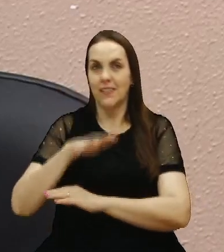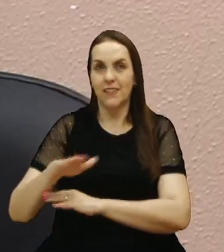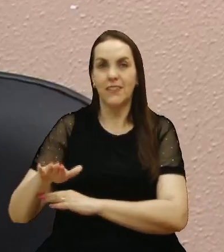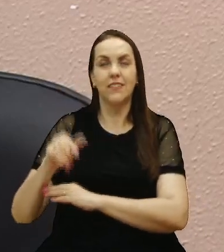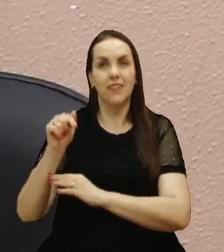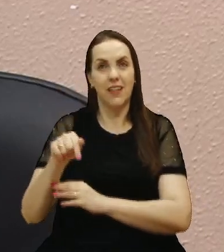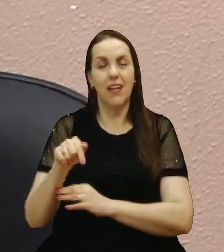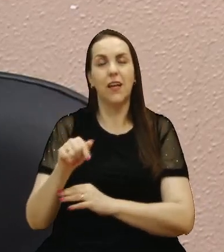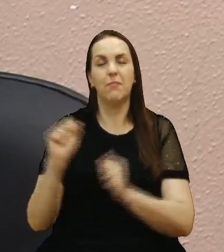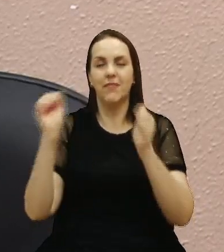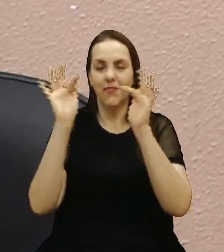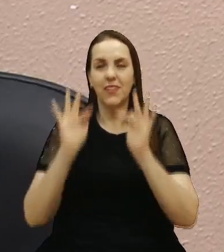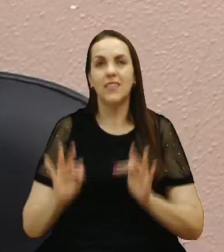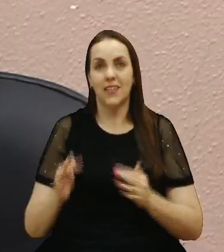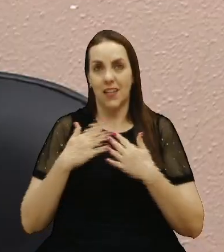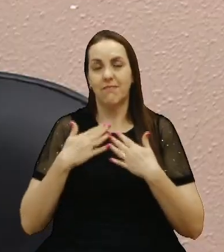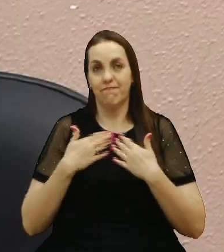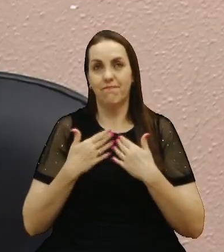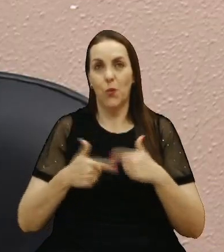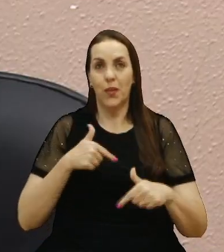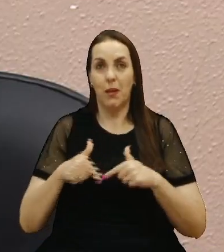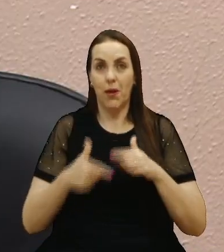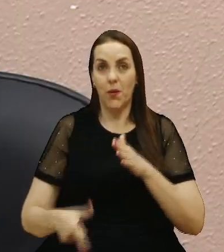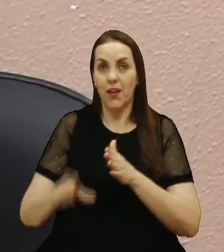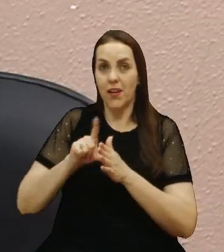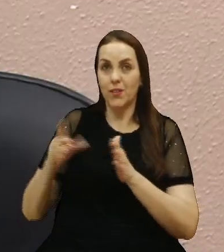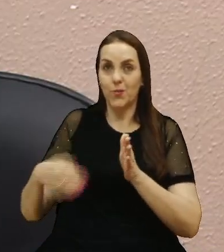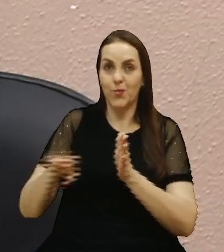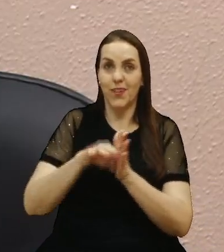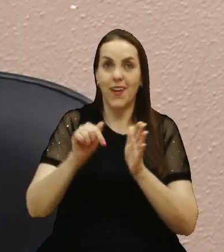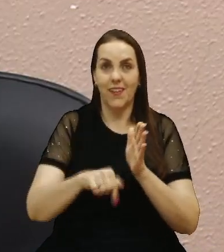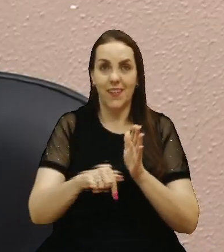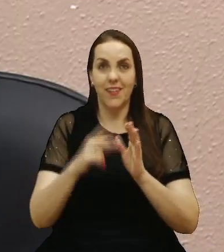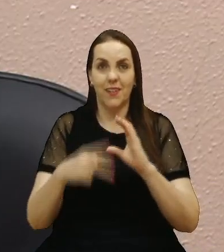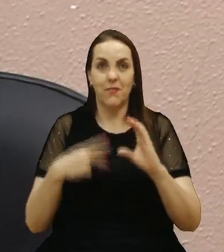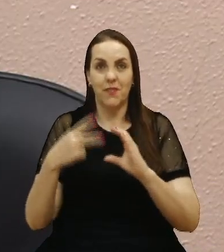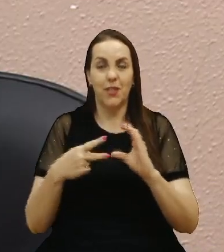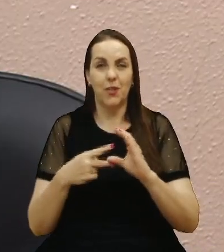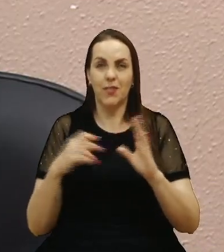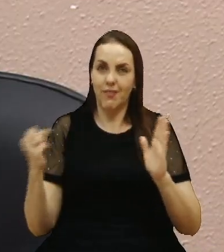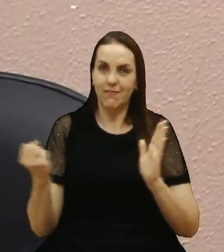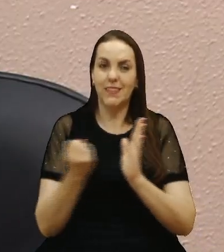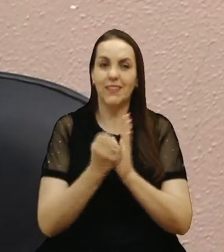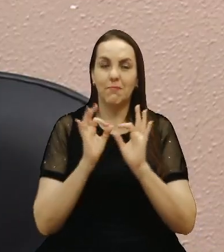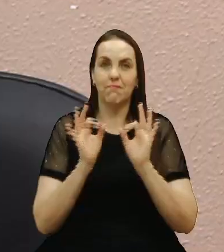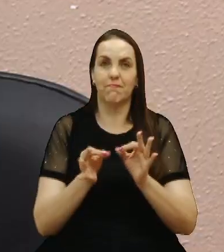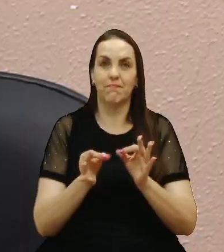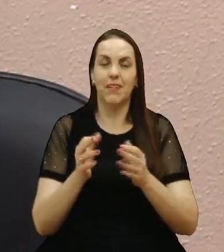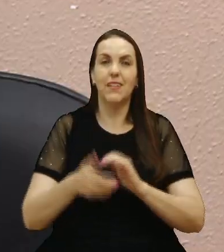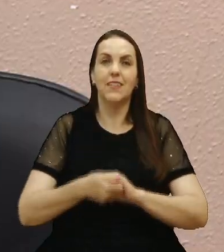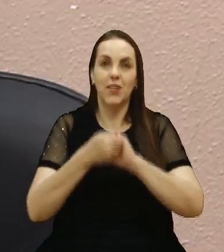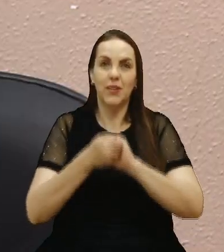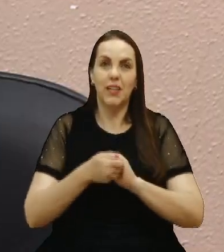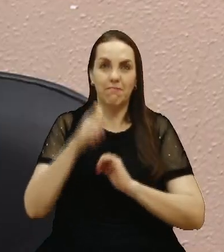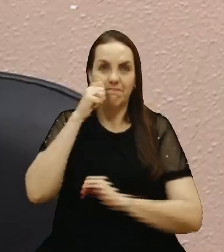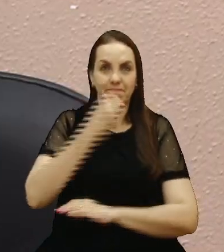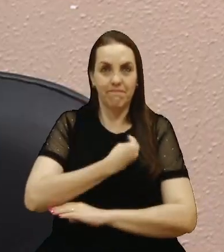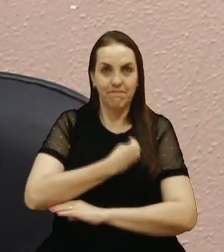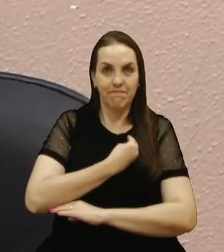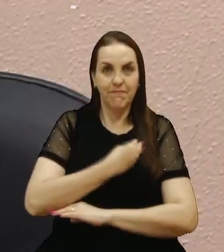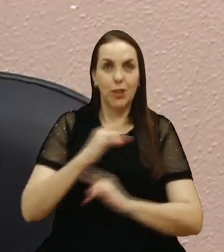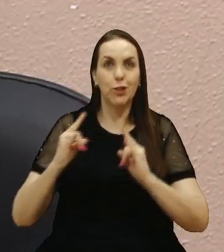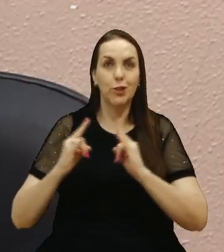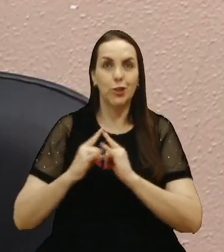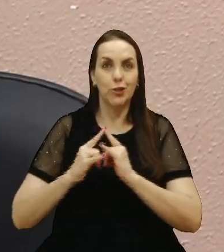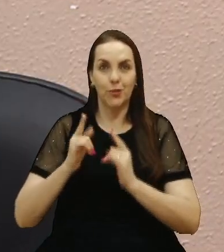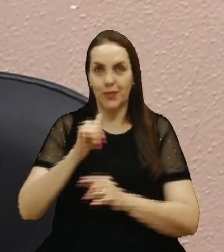que eu tinha antes de vir para essa casa, então acredito que é tudo muito simbólico. Então queria aqui saudar a presença do Instituto. Mas não poderia deixar,